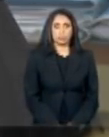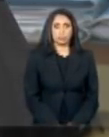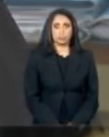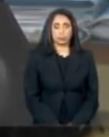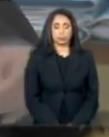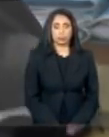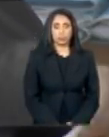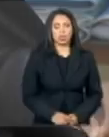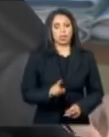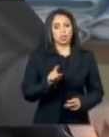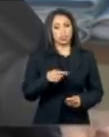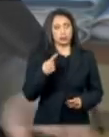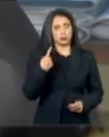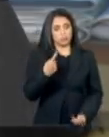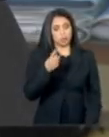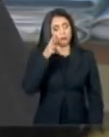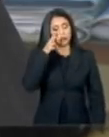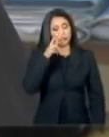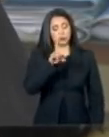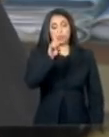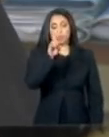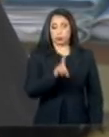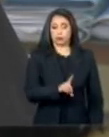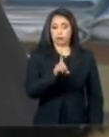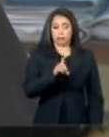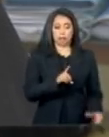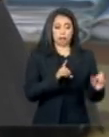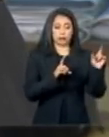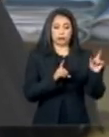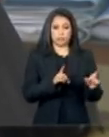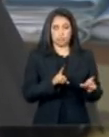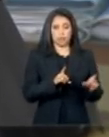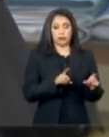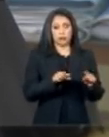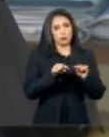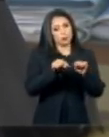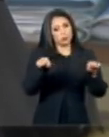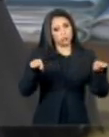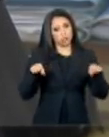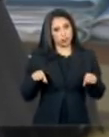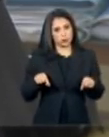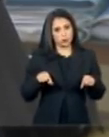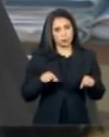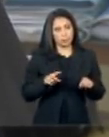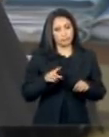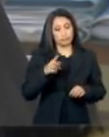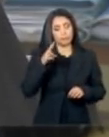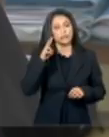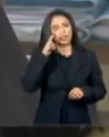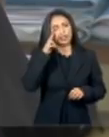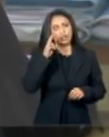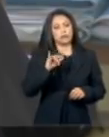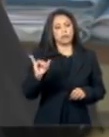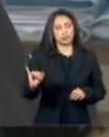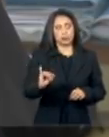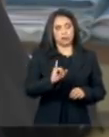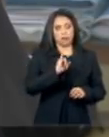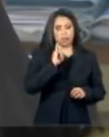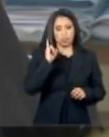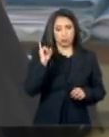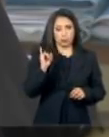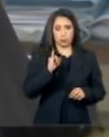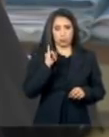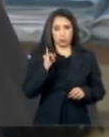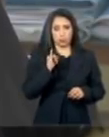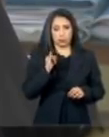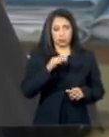considerada um direito subjetivo do servidor tendo em vista a relevância e repetitividade temas medir os